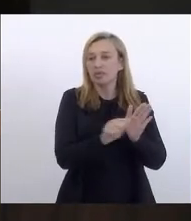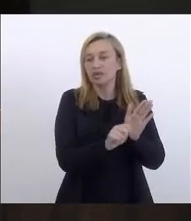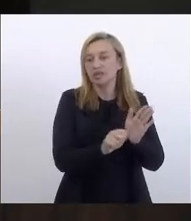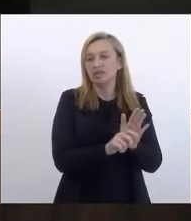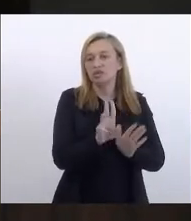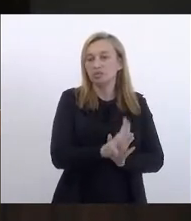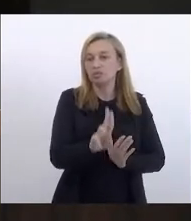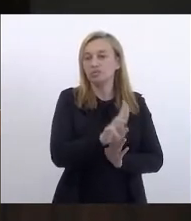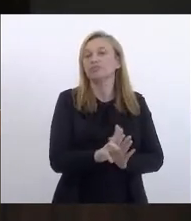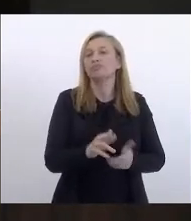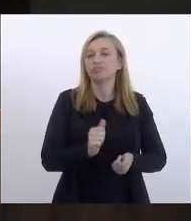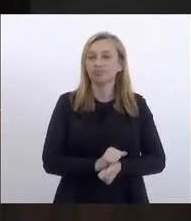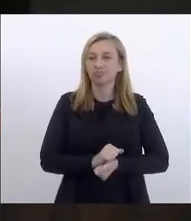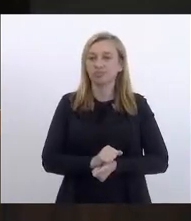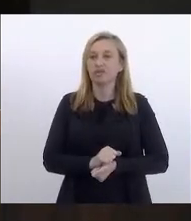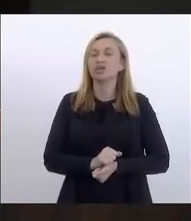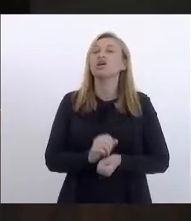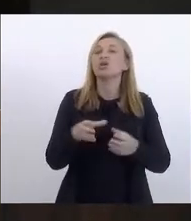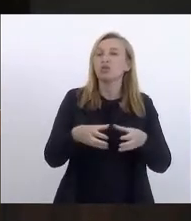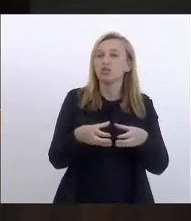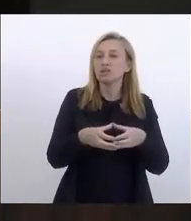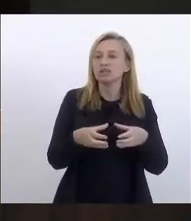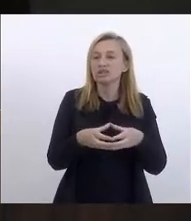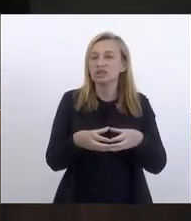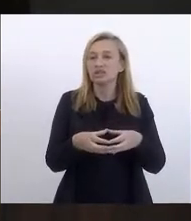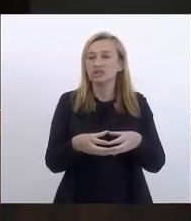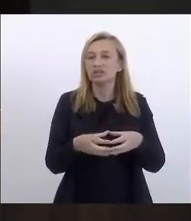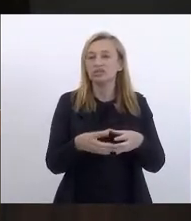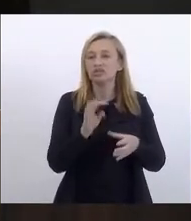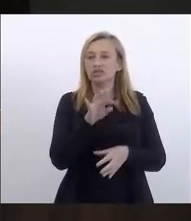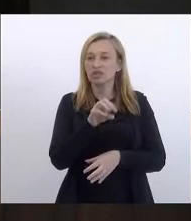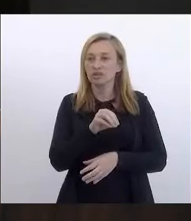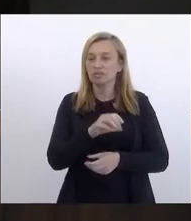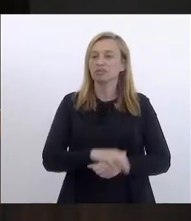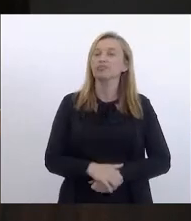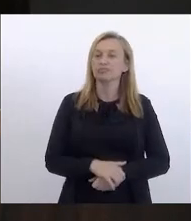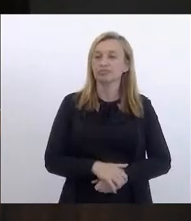menciono pendendo de parecidas as comissões de mentos constitucionais e vetos